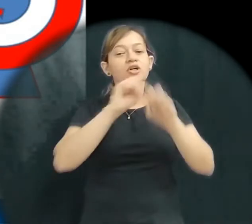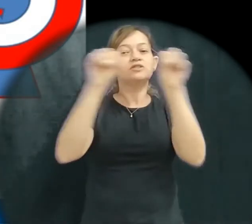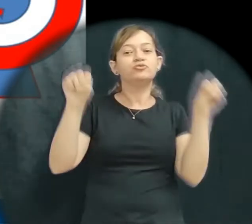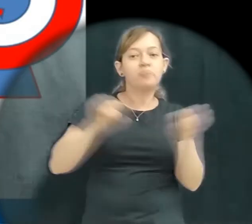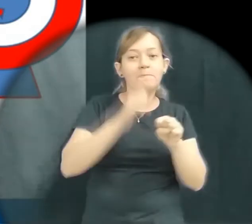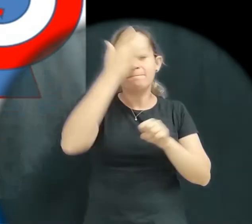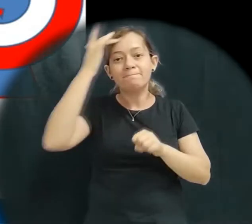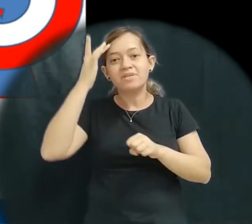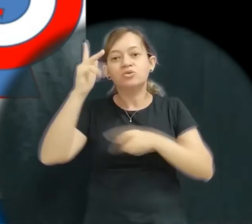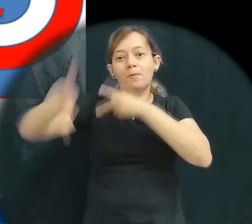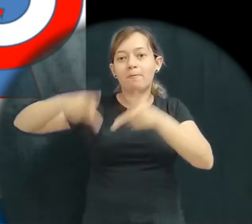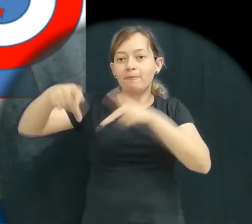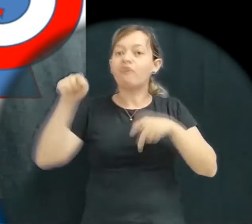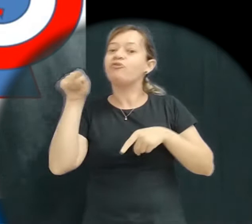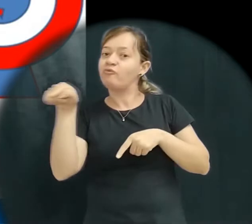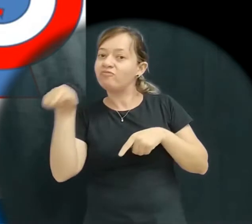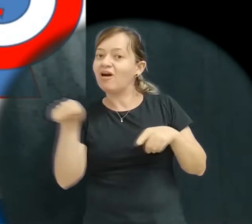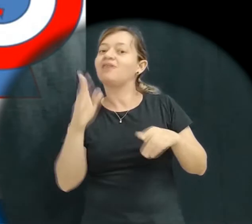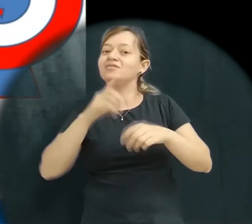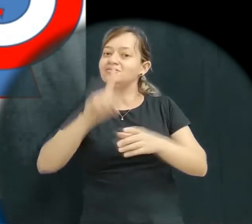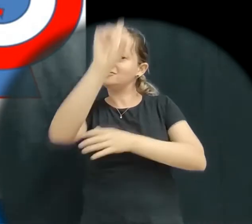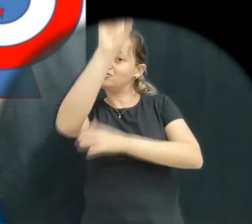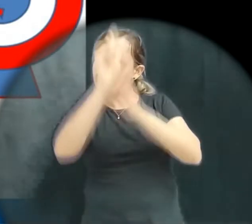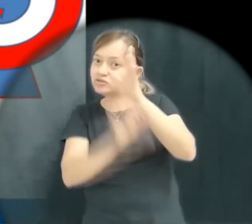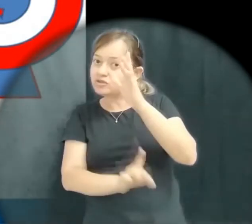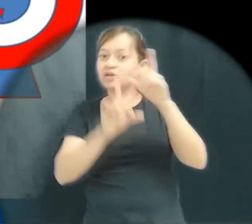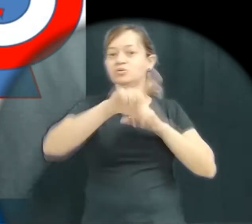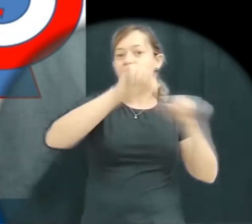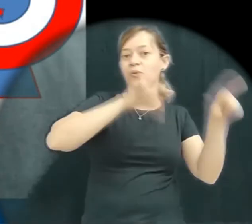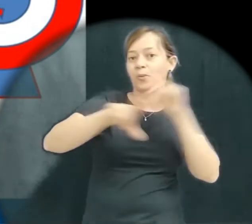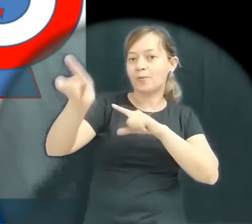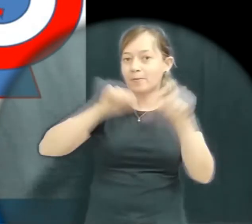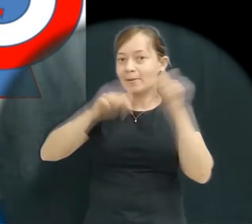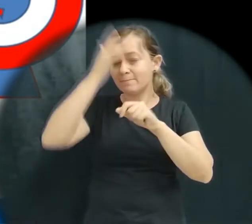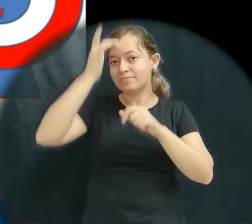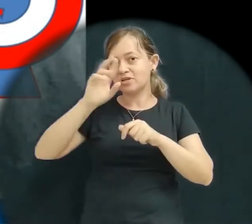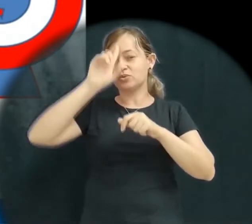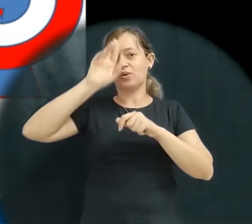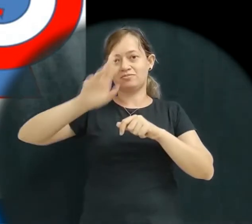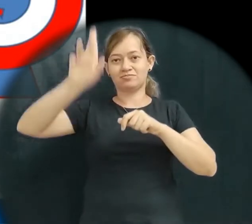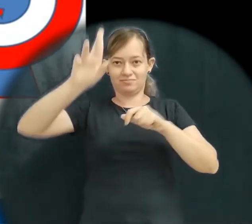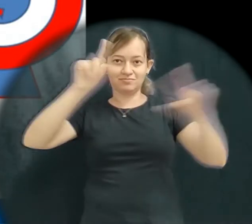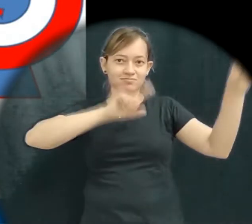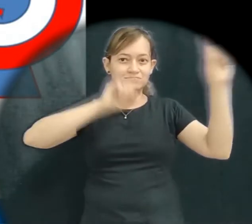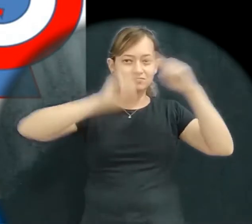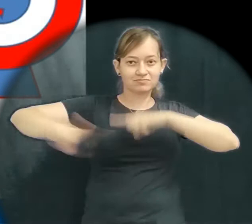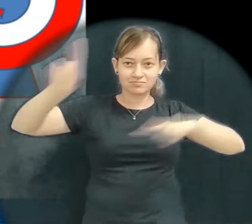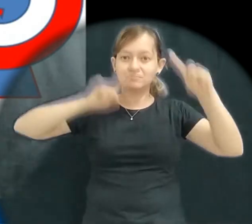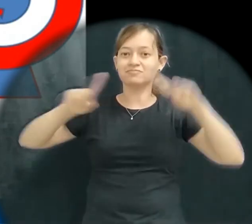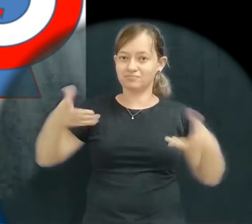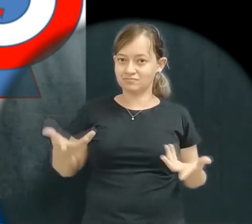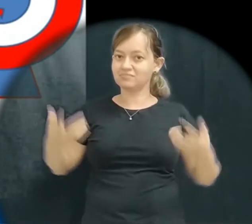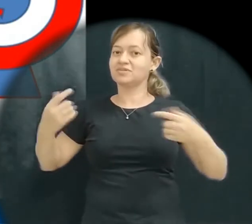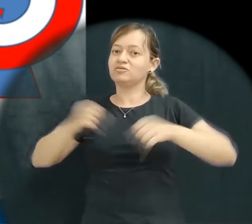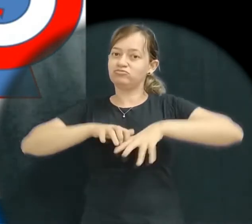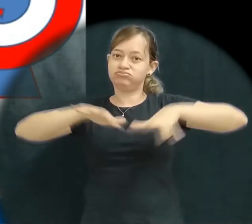governantes. E outra era deter a expansão do comunismo, então fazendo abertura de mercado, promovendo aí a